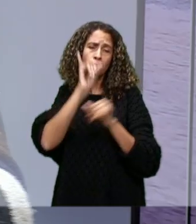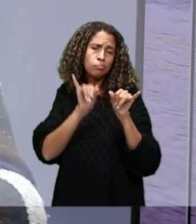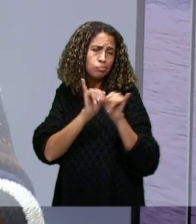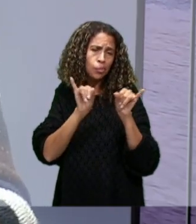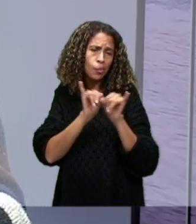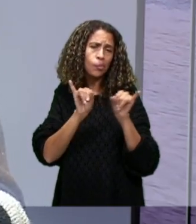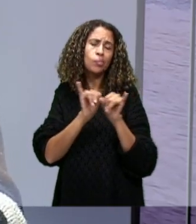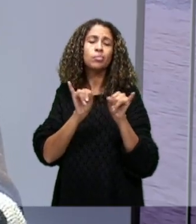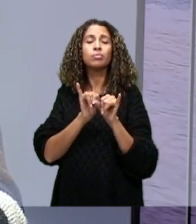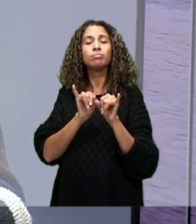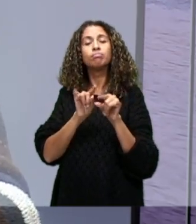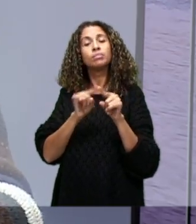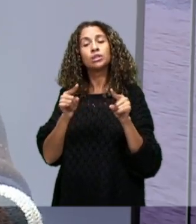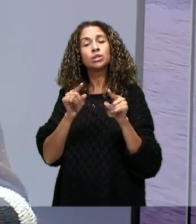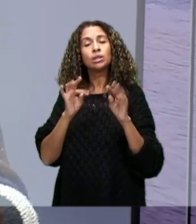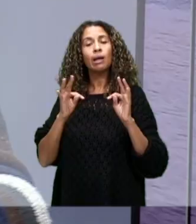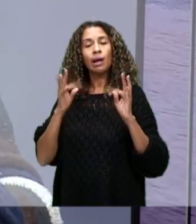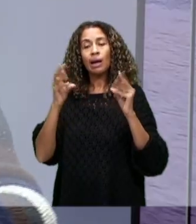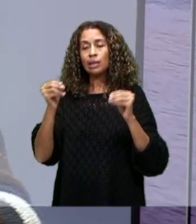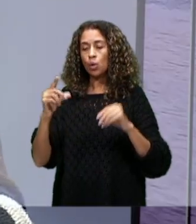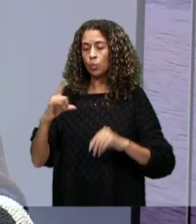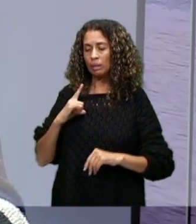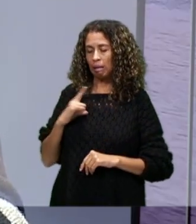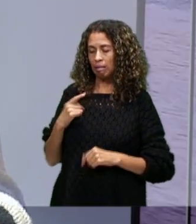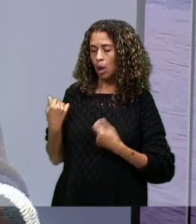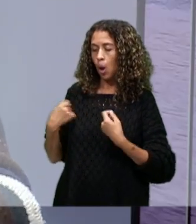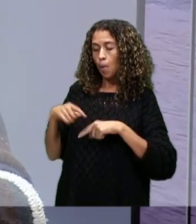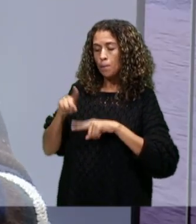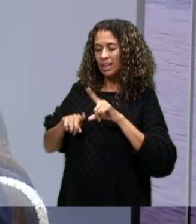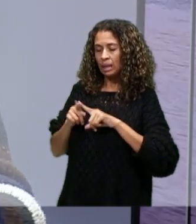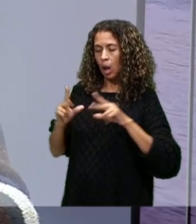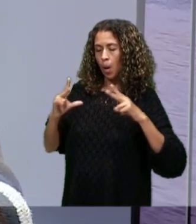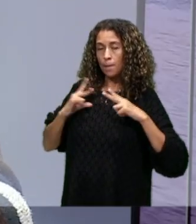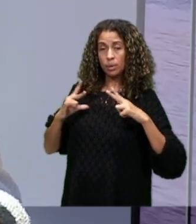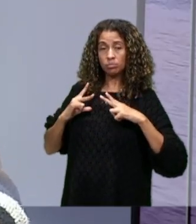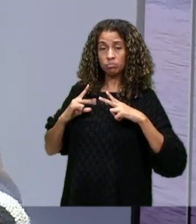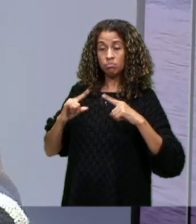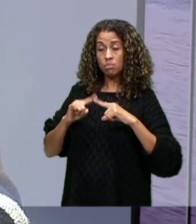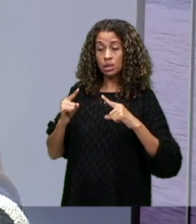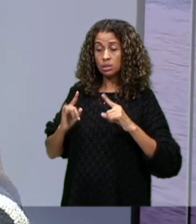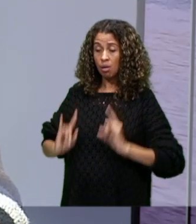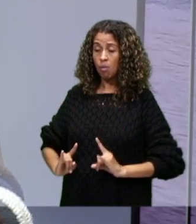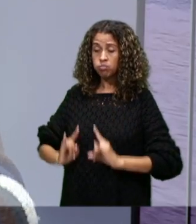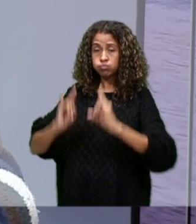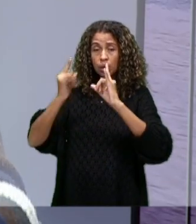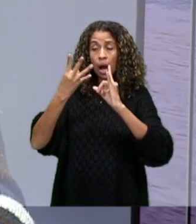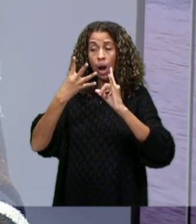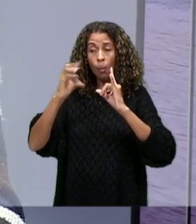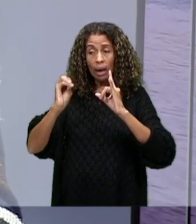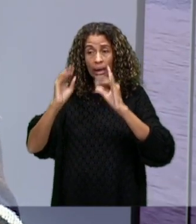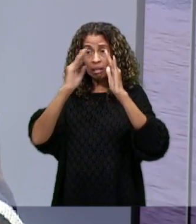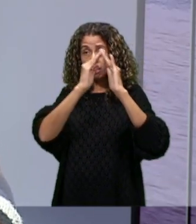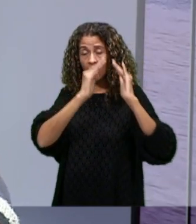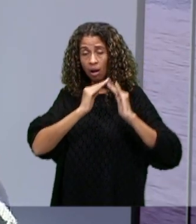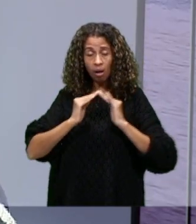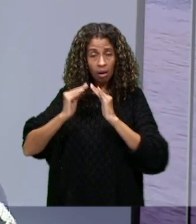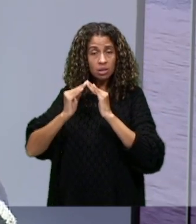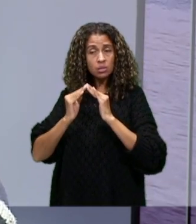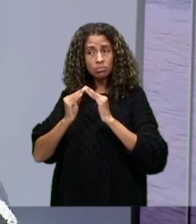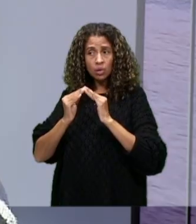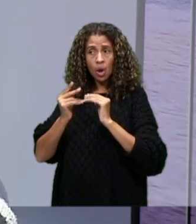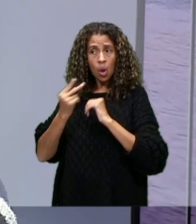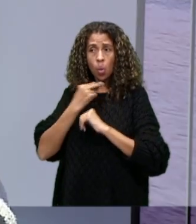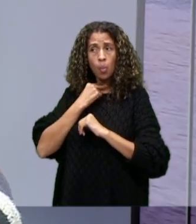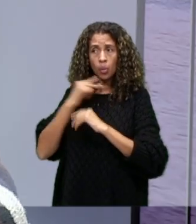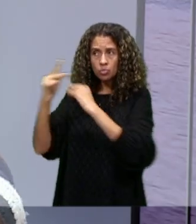nessa... Todo mundo tem que ter a sua furadeira na sua casa, mas a gente mora num prédio com 40 apartamentos. Por que eu não posso pedir emprestado